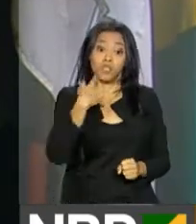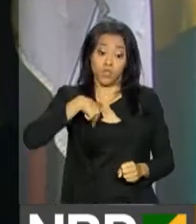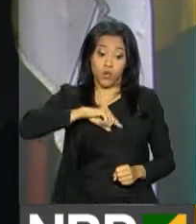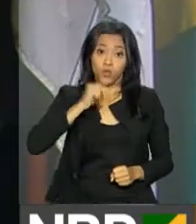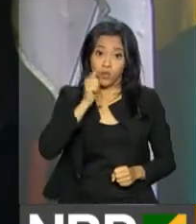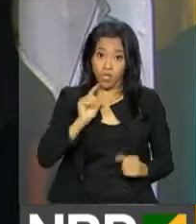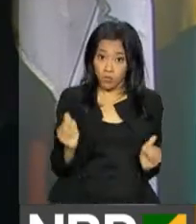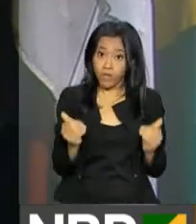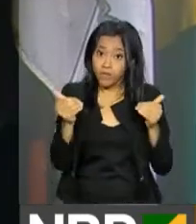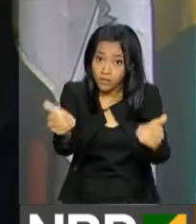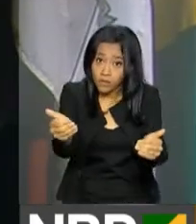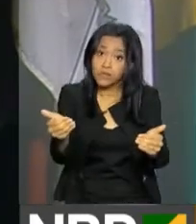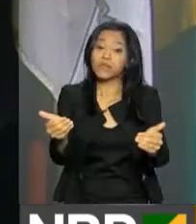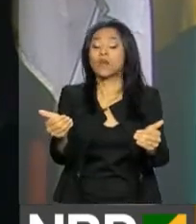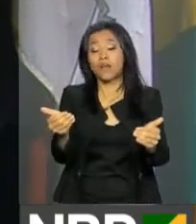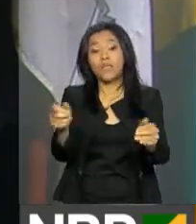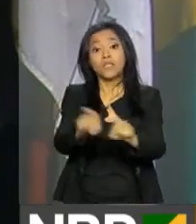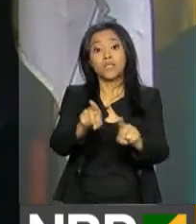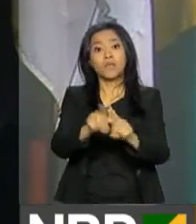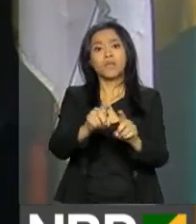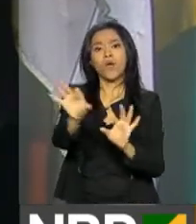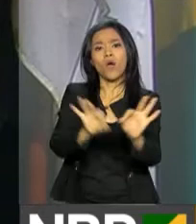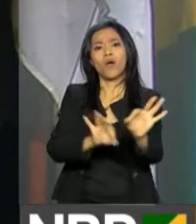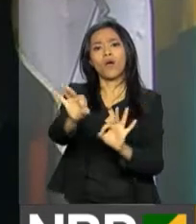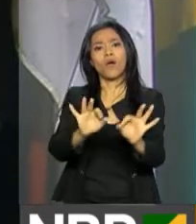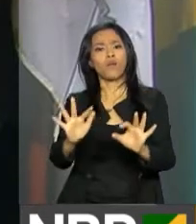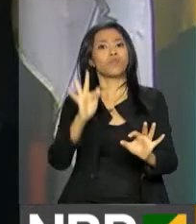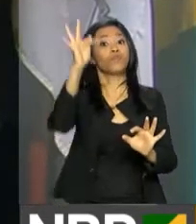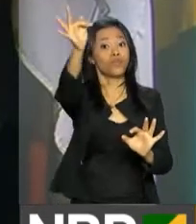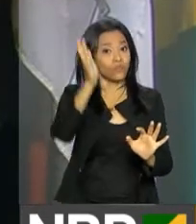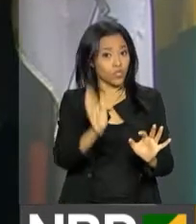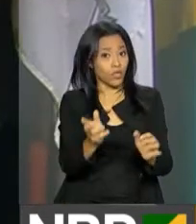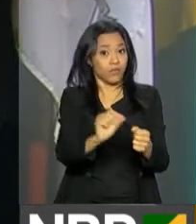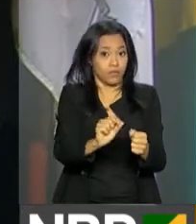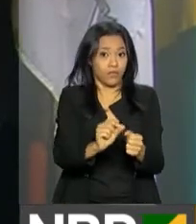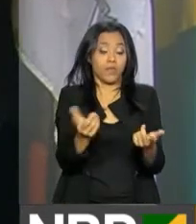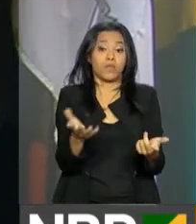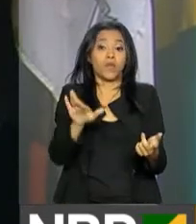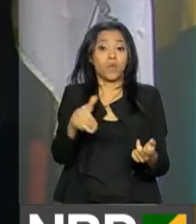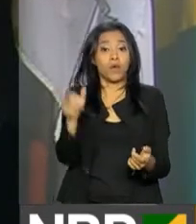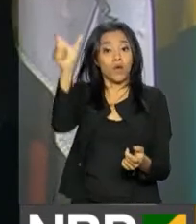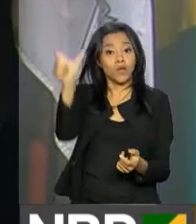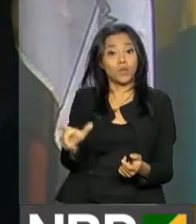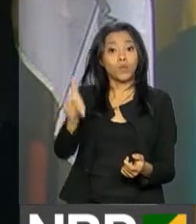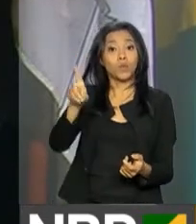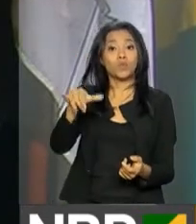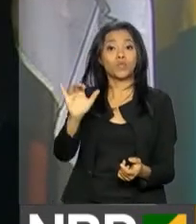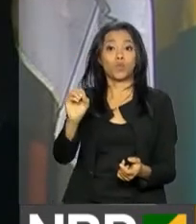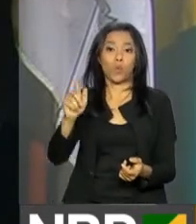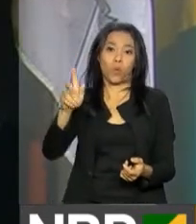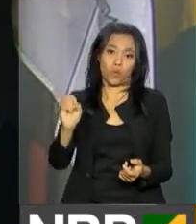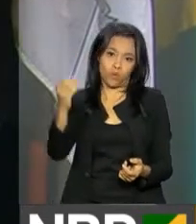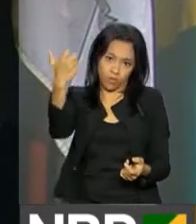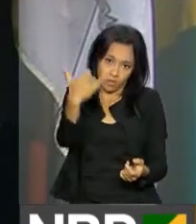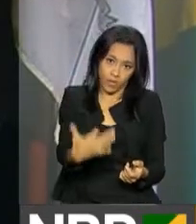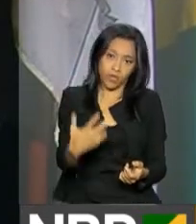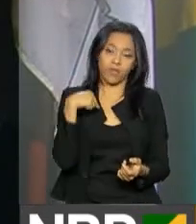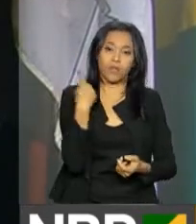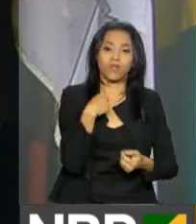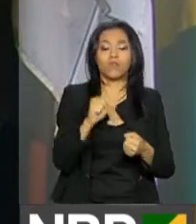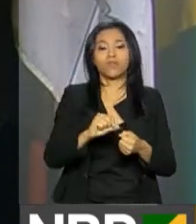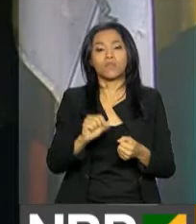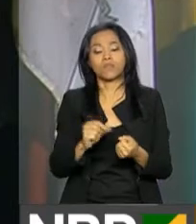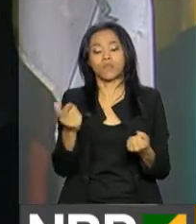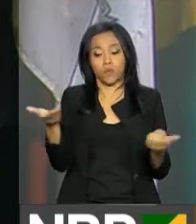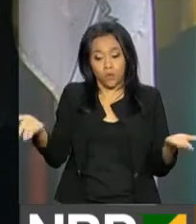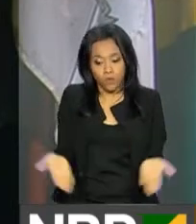sobre avançarmos ainda projetamos um futuro porque quando o jogo da senhora aqui nós estamos fazendo algo de